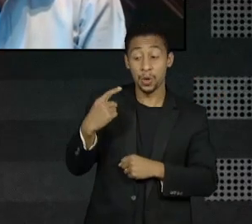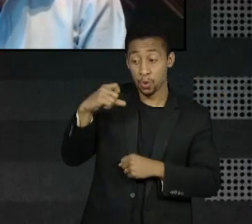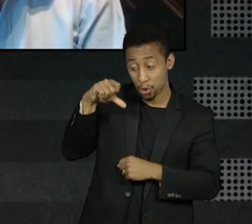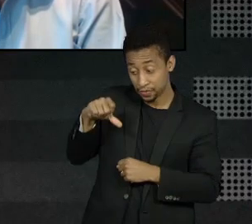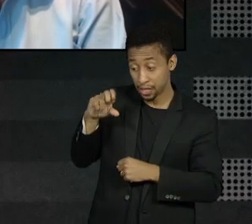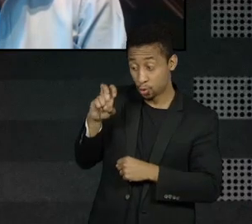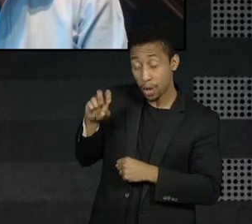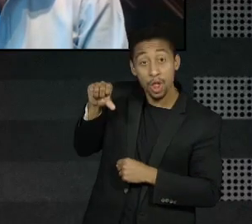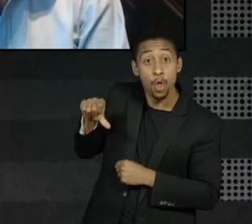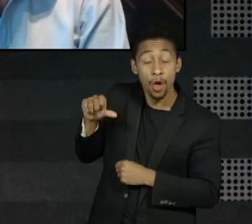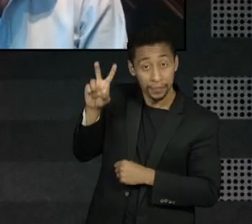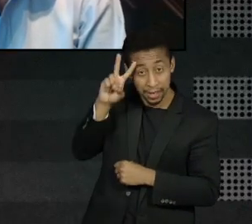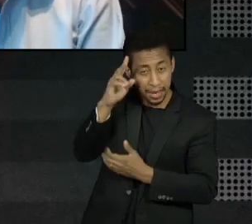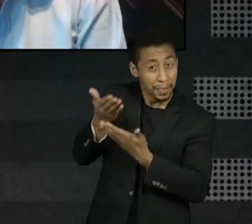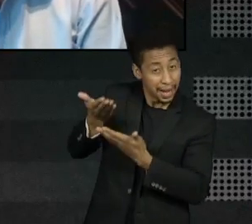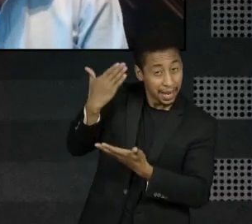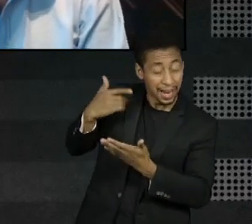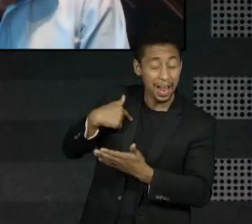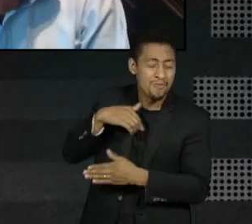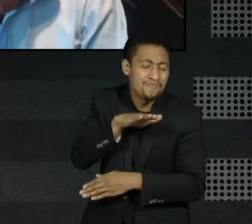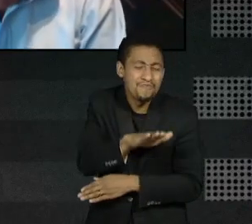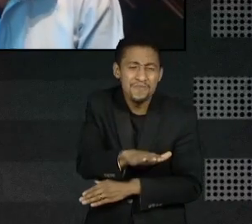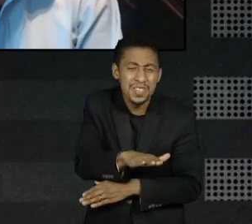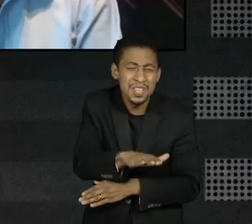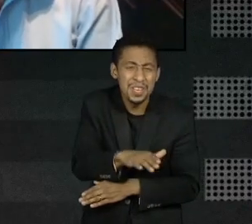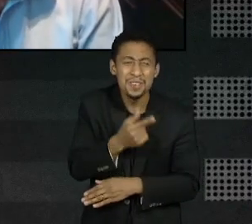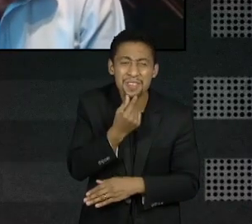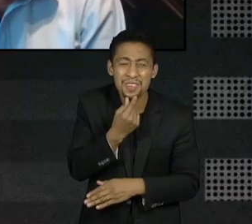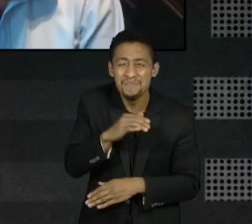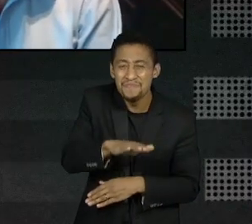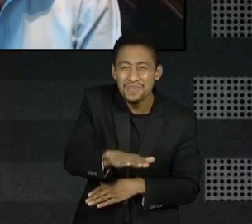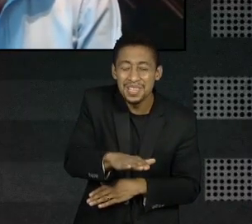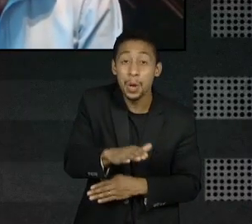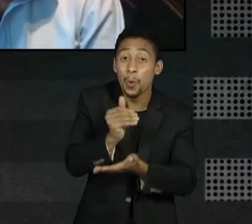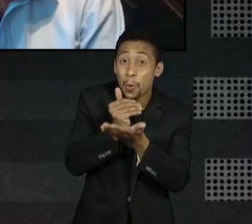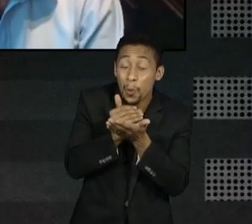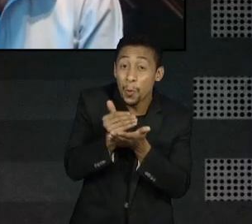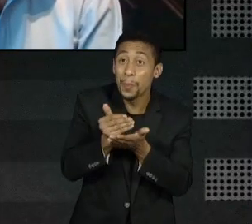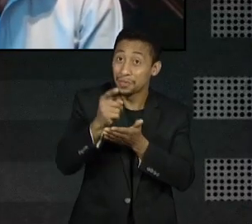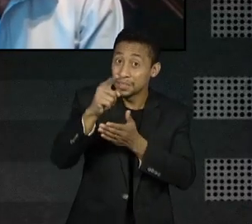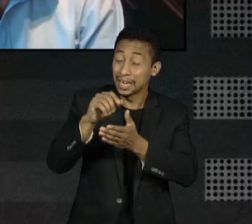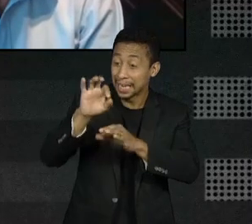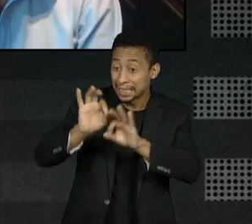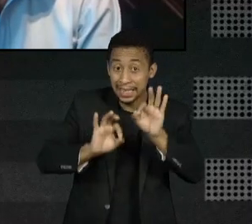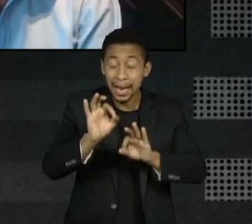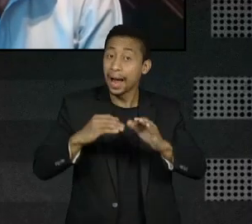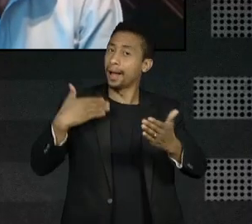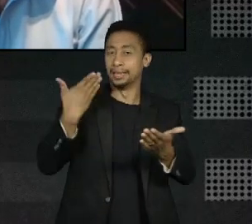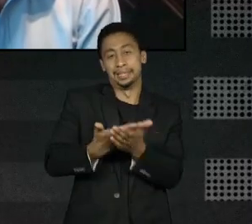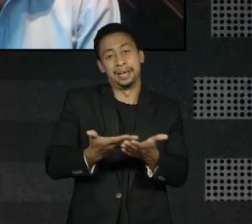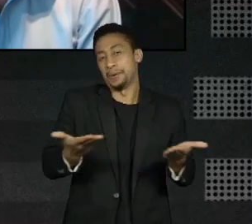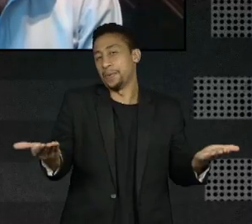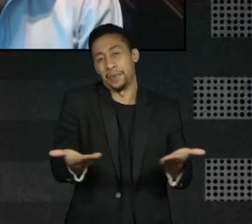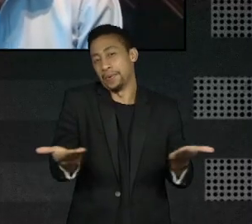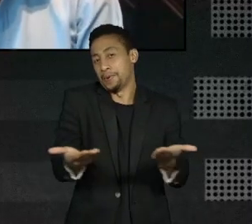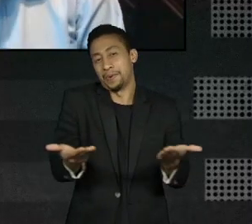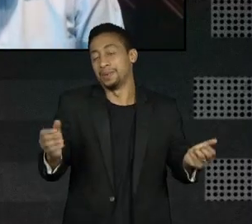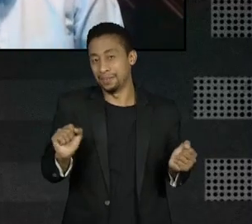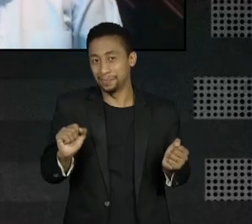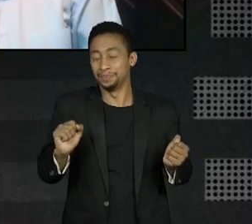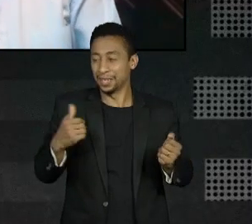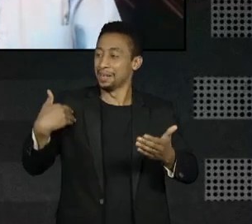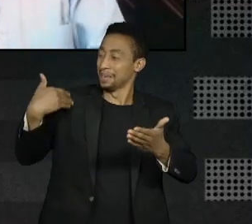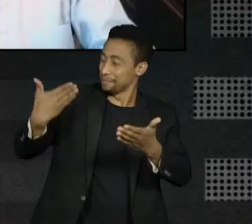tive acesso, menininho que era aquilo que é o começo da sua produção, e até agora, né, por toda a minha